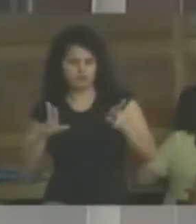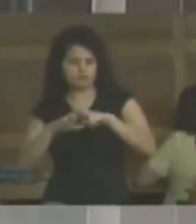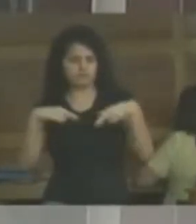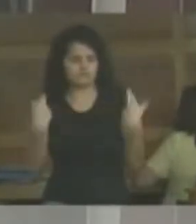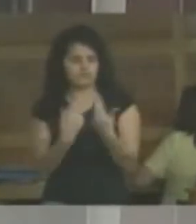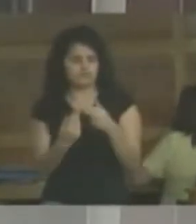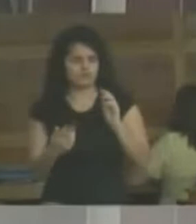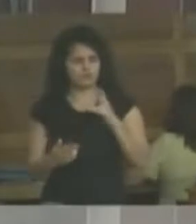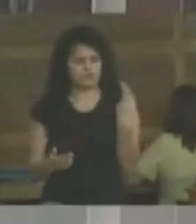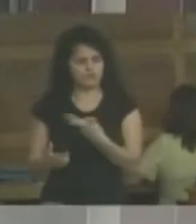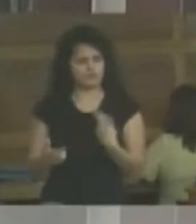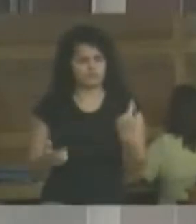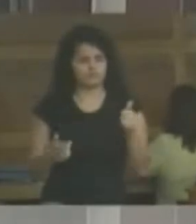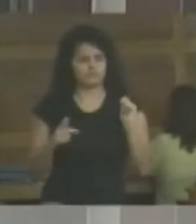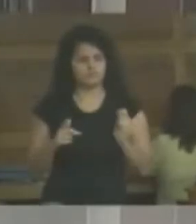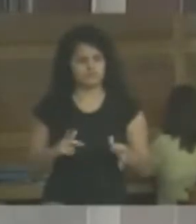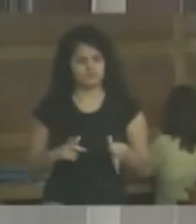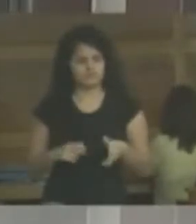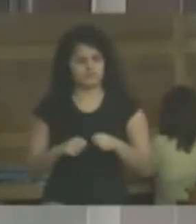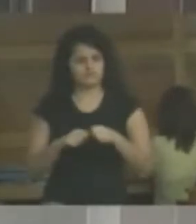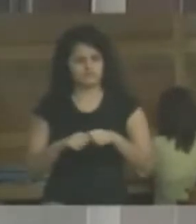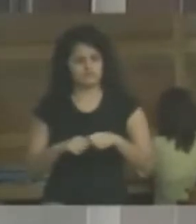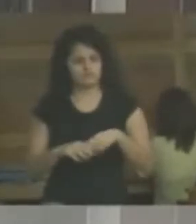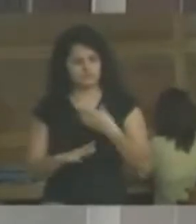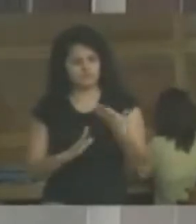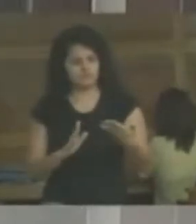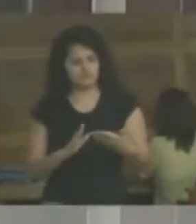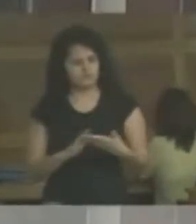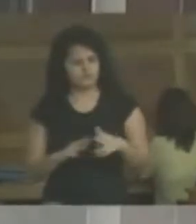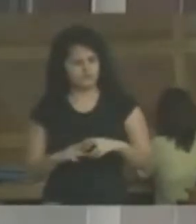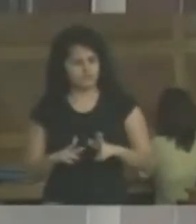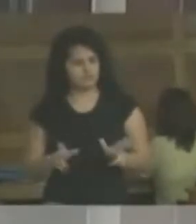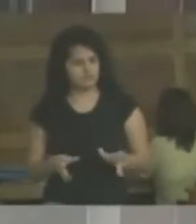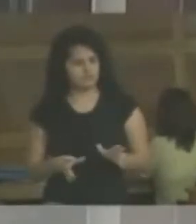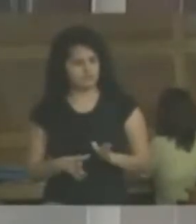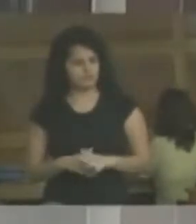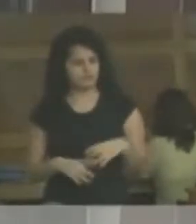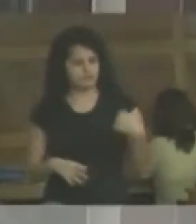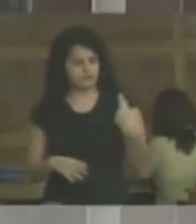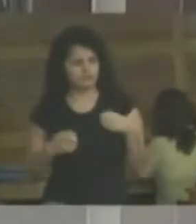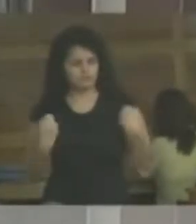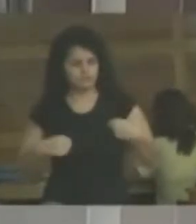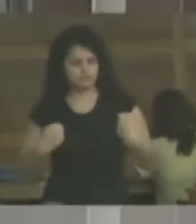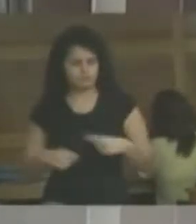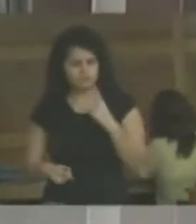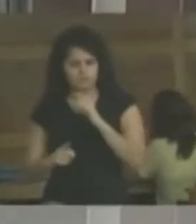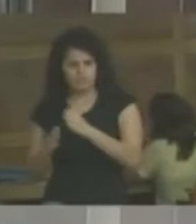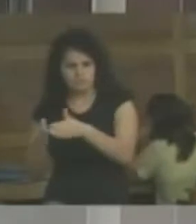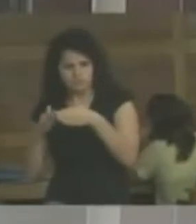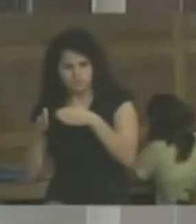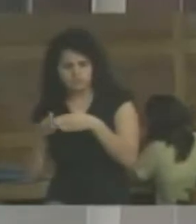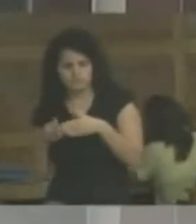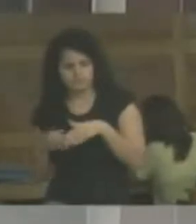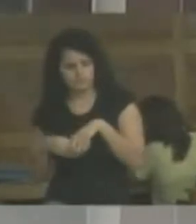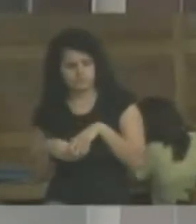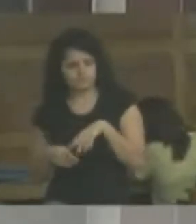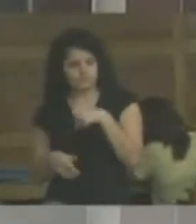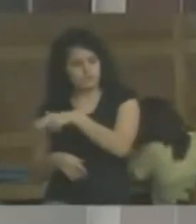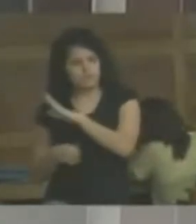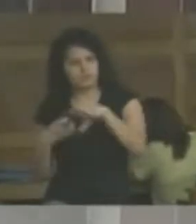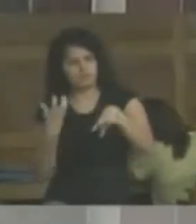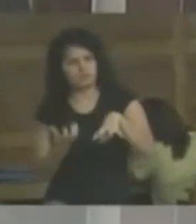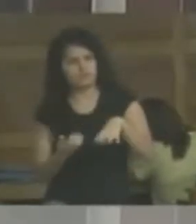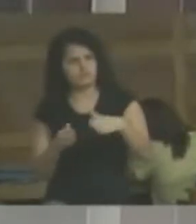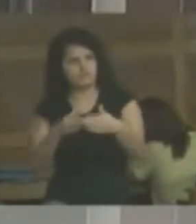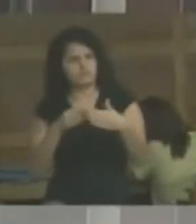várias, mas eu acho que nós temos que ser mais incisivos. Eu acho que nós temos que bater mais firme com essa Enel. E lá em Brasília,